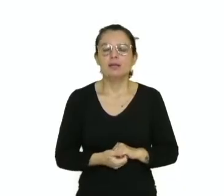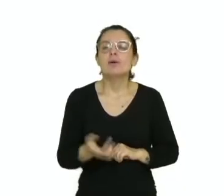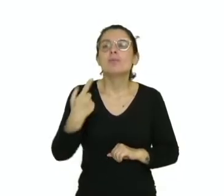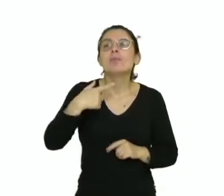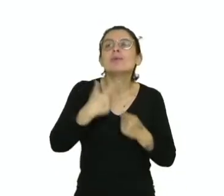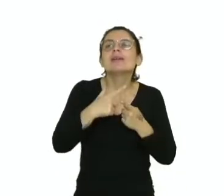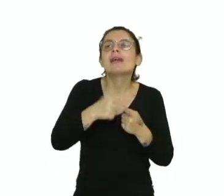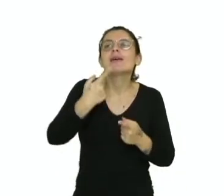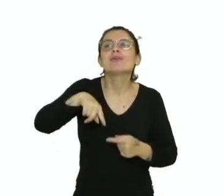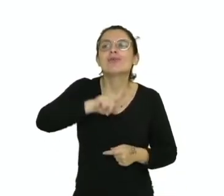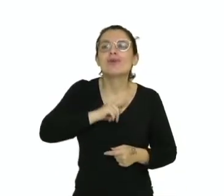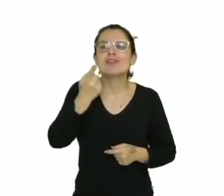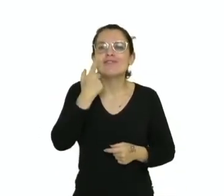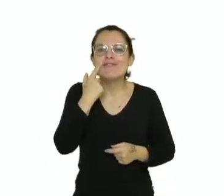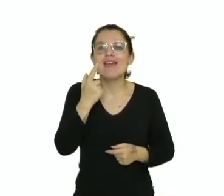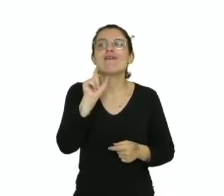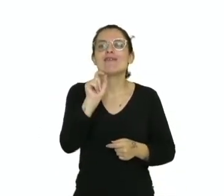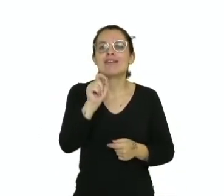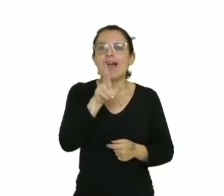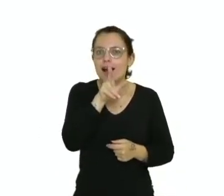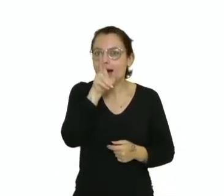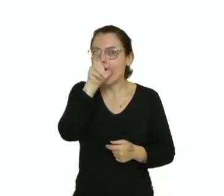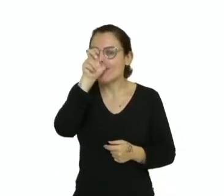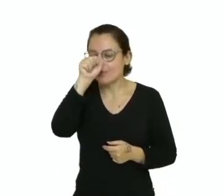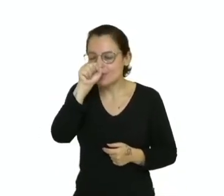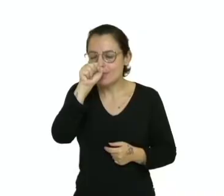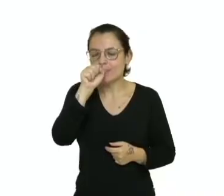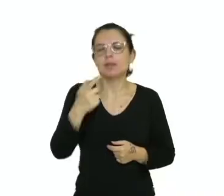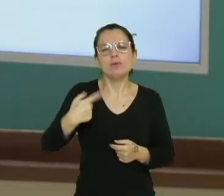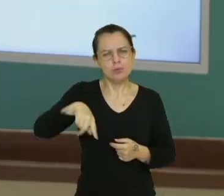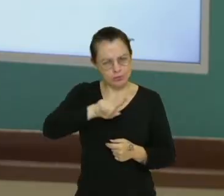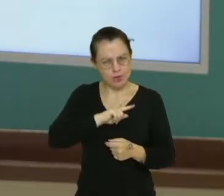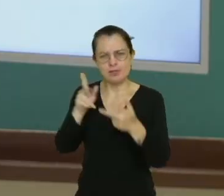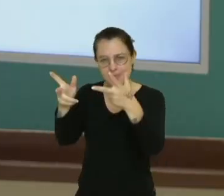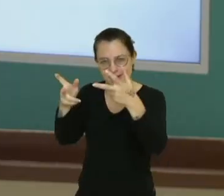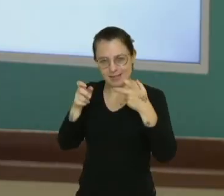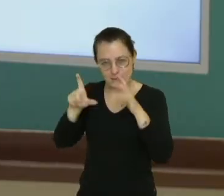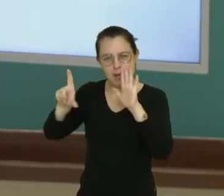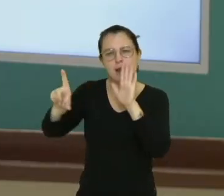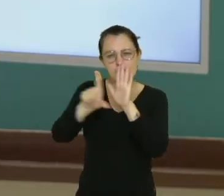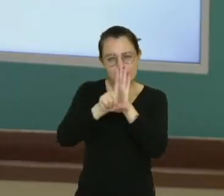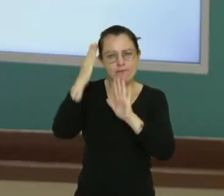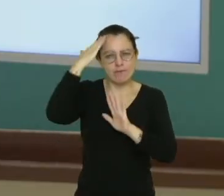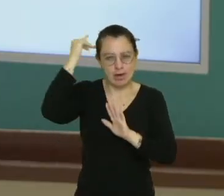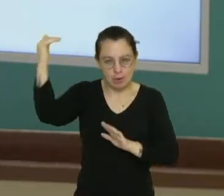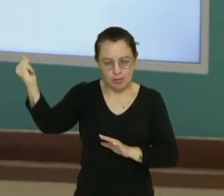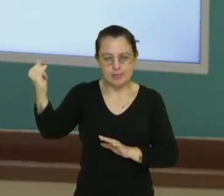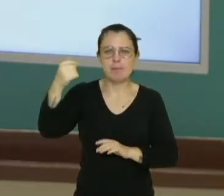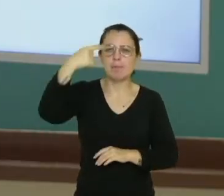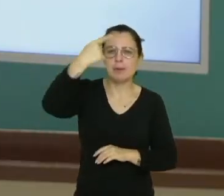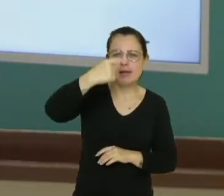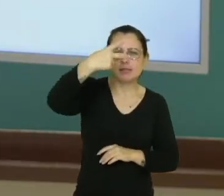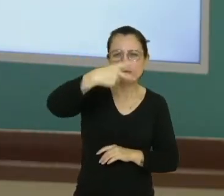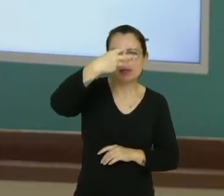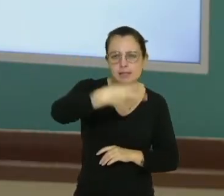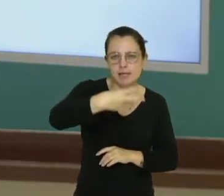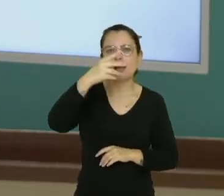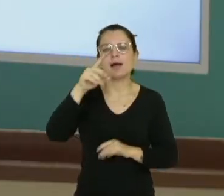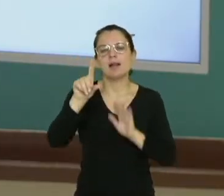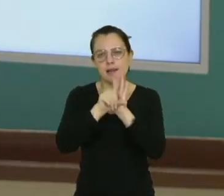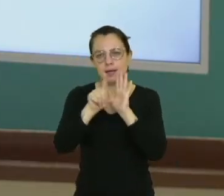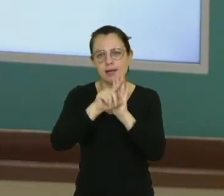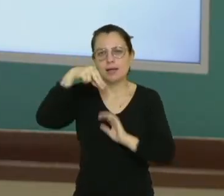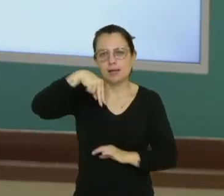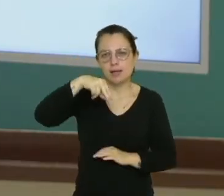gente percebe-se que a primeira e a segunda lei de Newton elas são válidas, independente do tipo de referencial. Mas, quando se trata-se